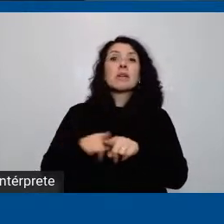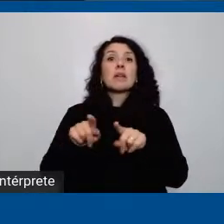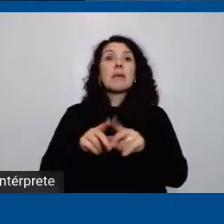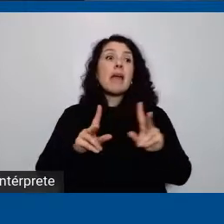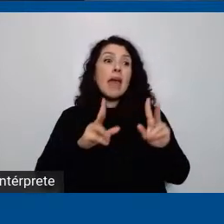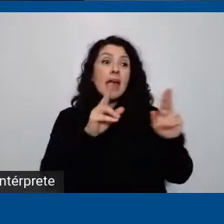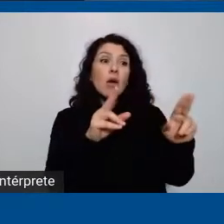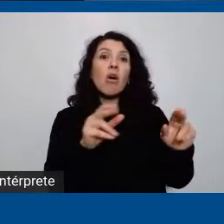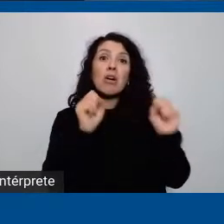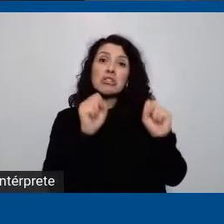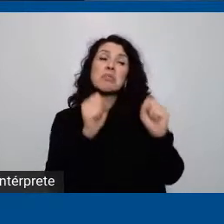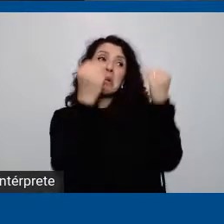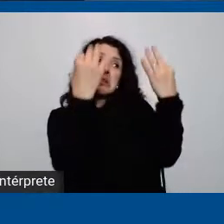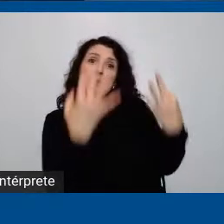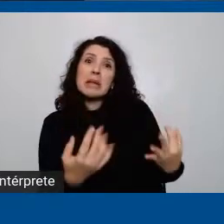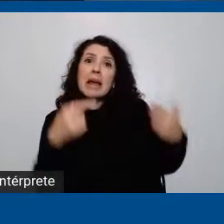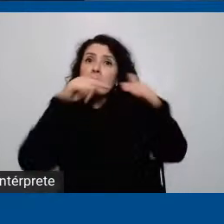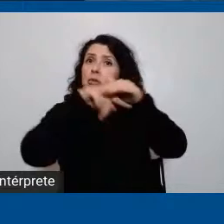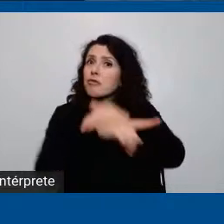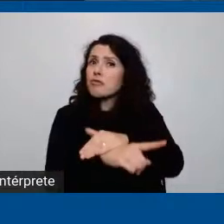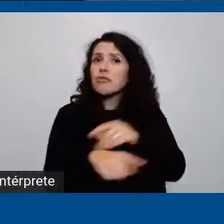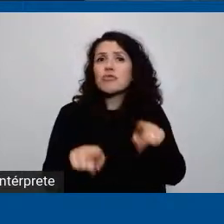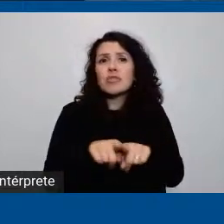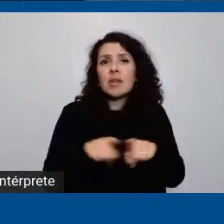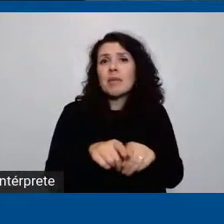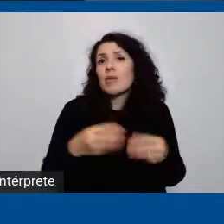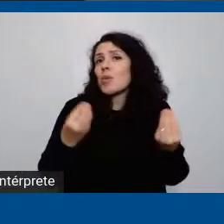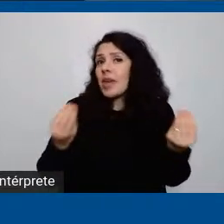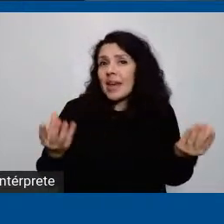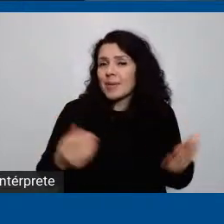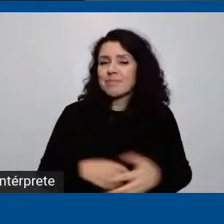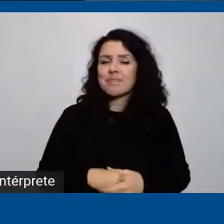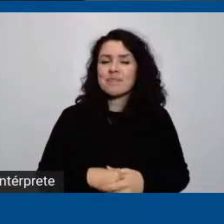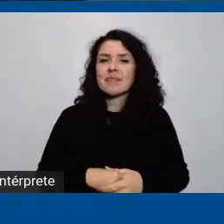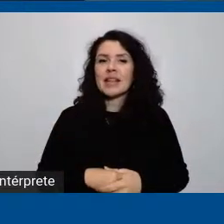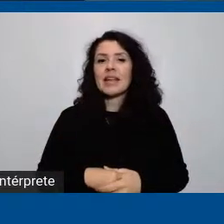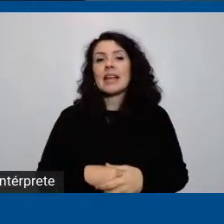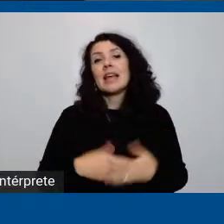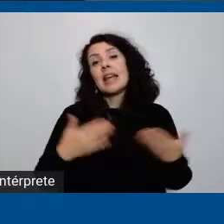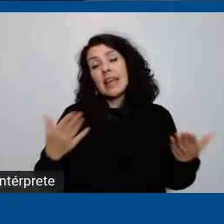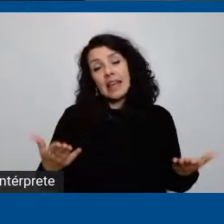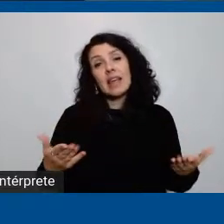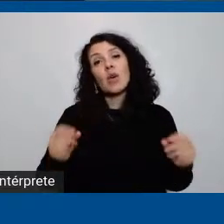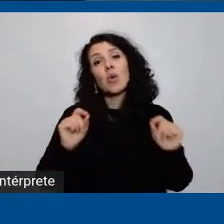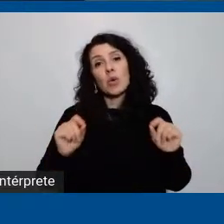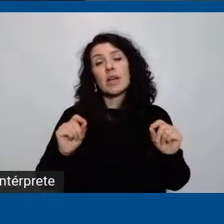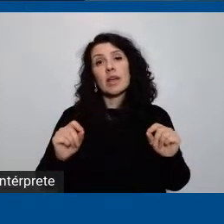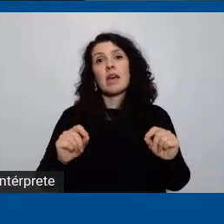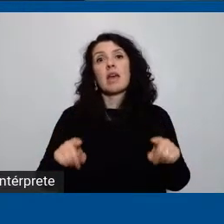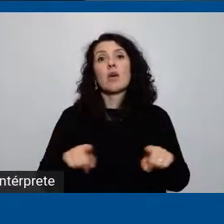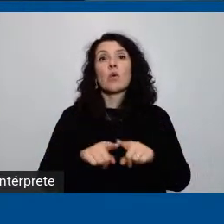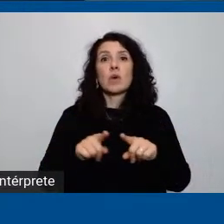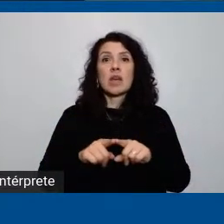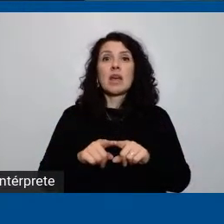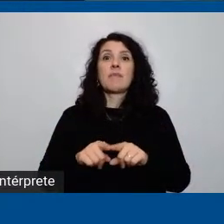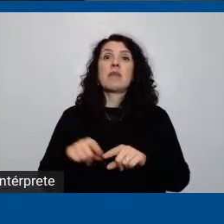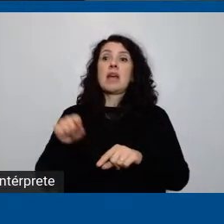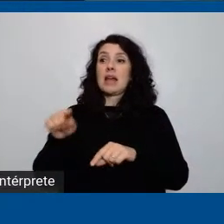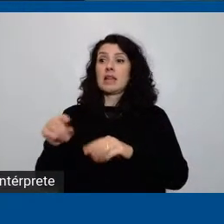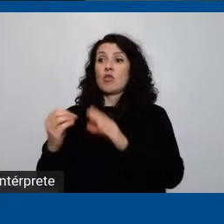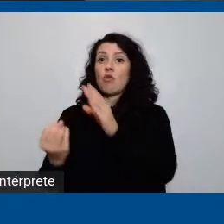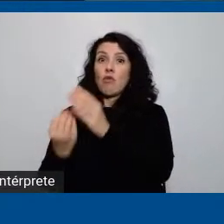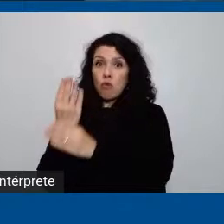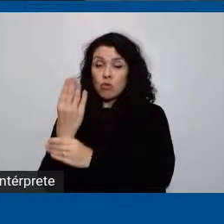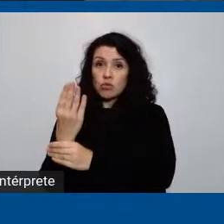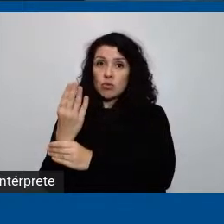pode extrair dos cadernos. E falar só sobre o fundo da família Ferreira, a gente não esquecer as